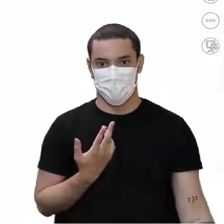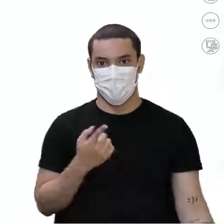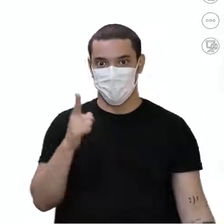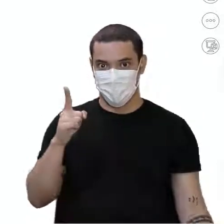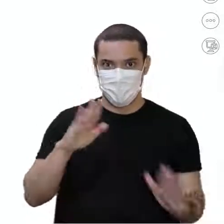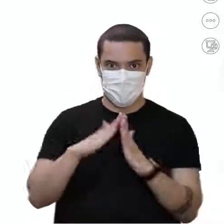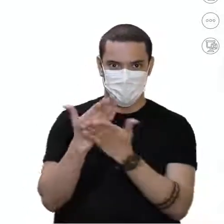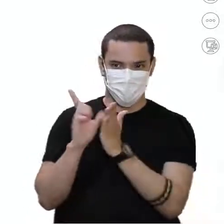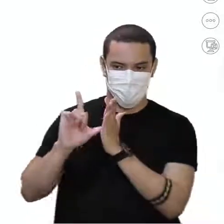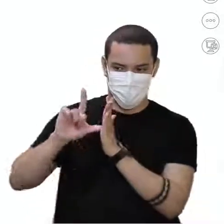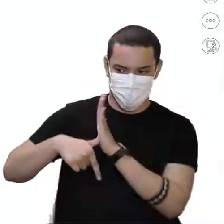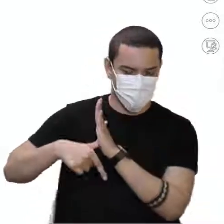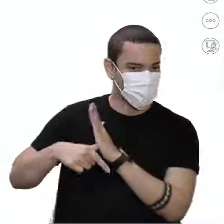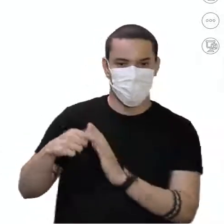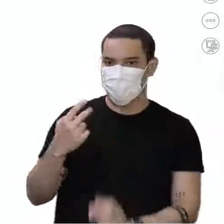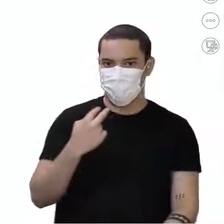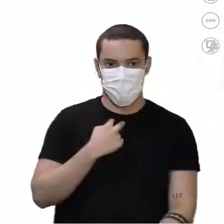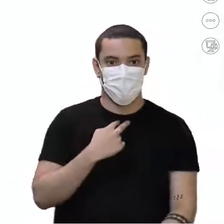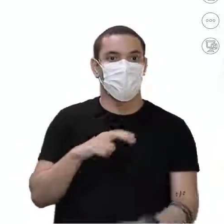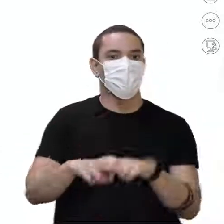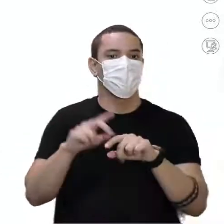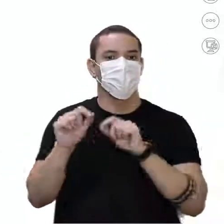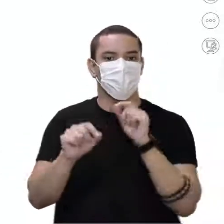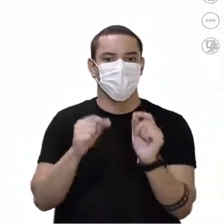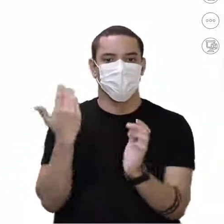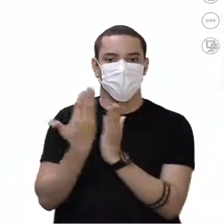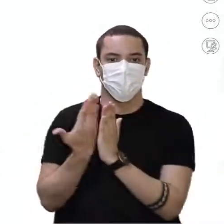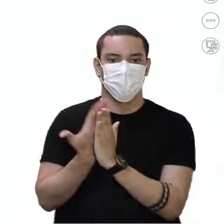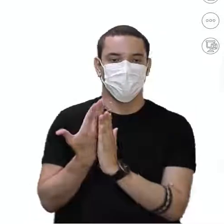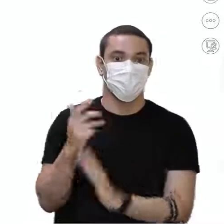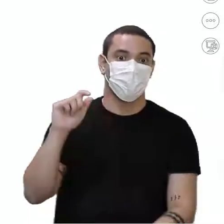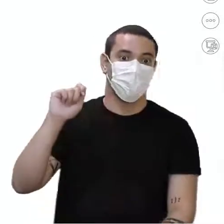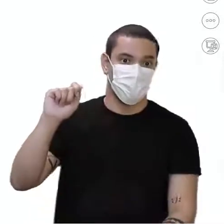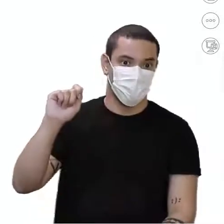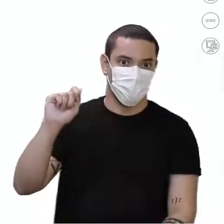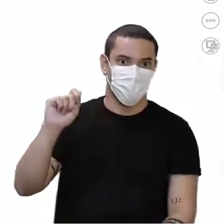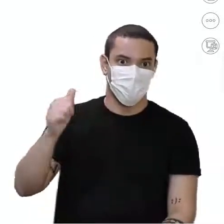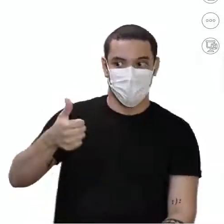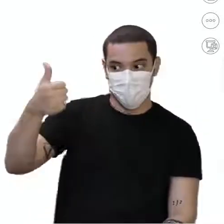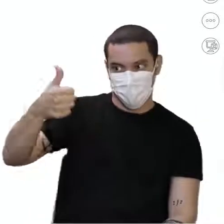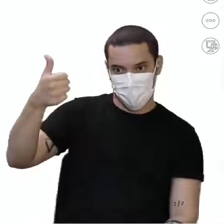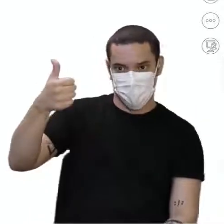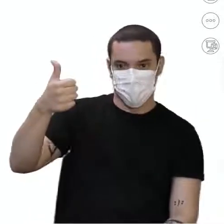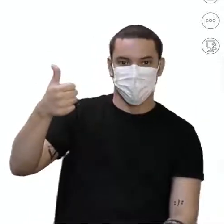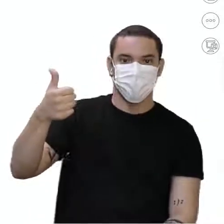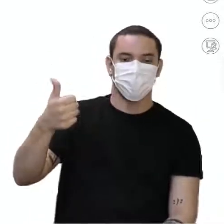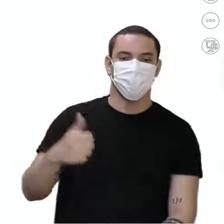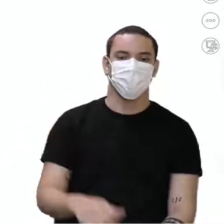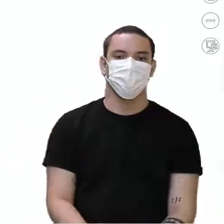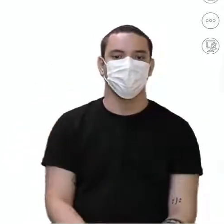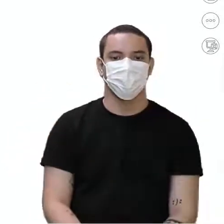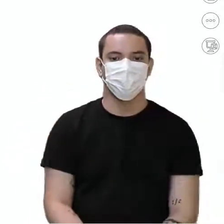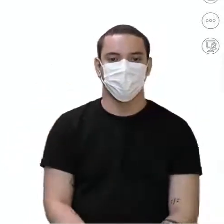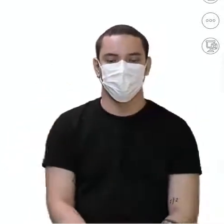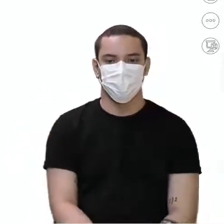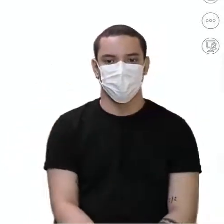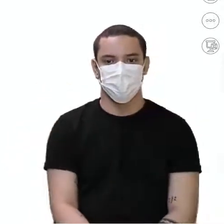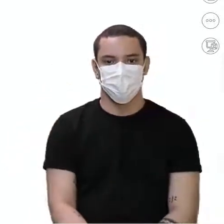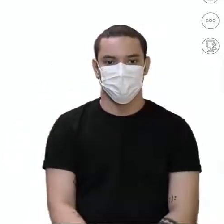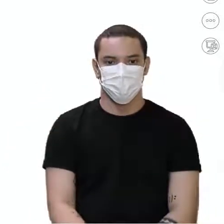E aí, olha só, temos mais respostas aqui, ó. Student A, ele fala o seguinte: have you